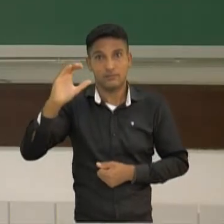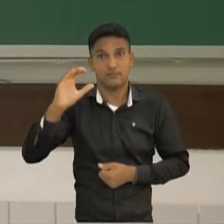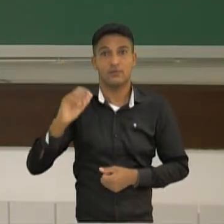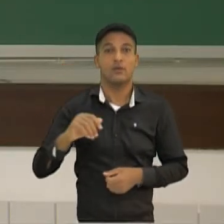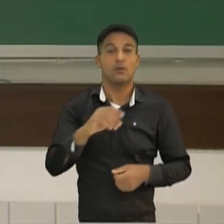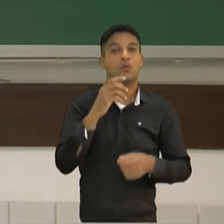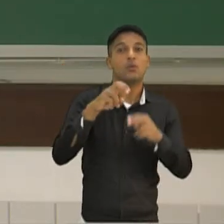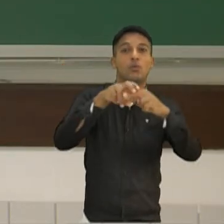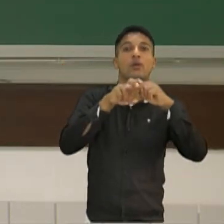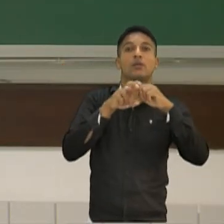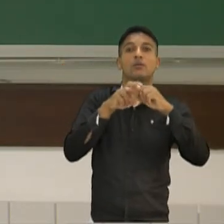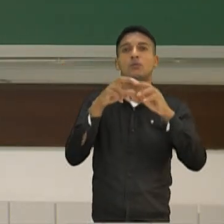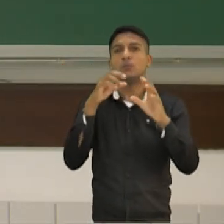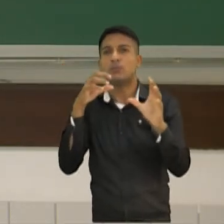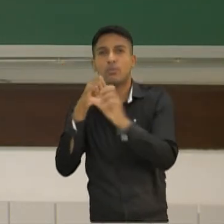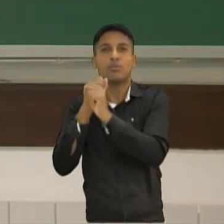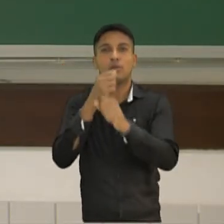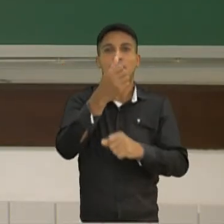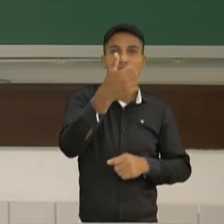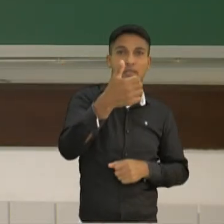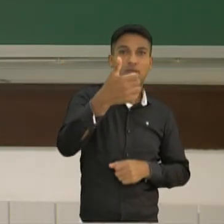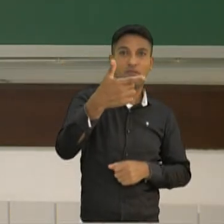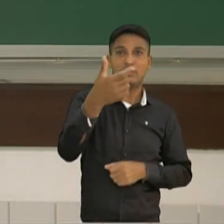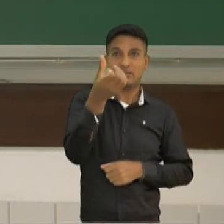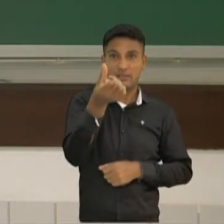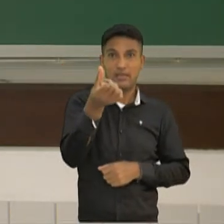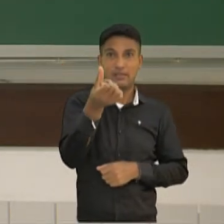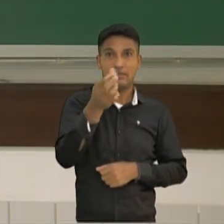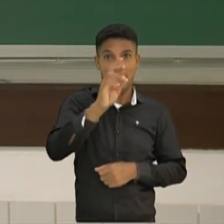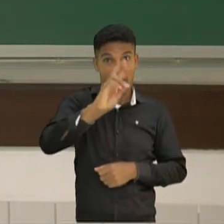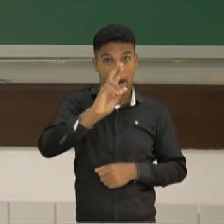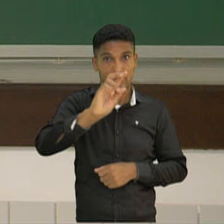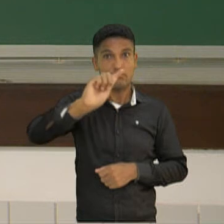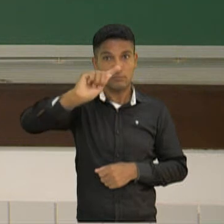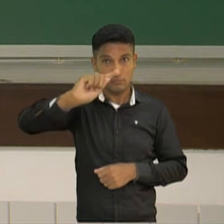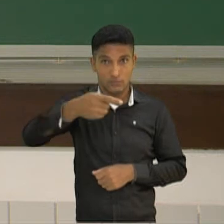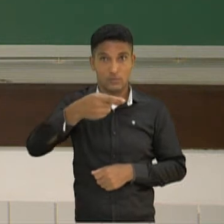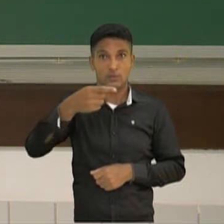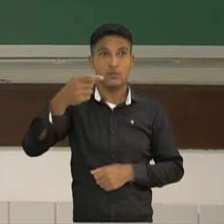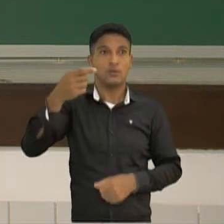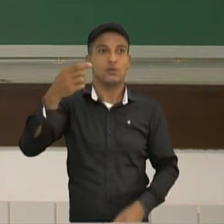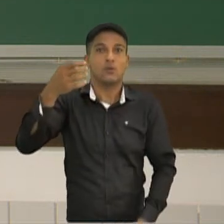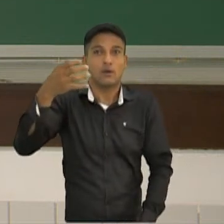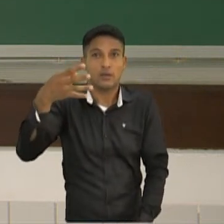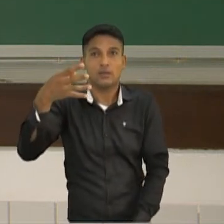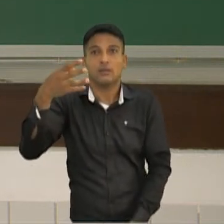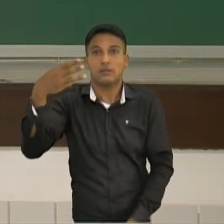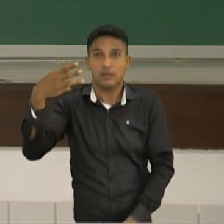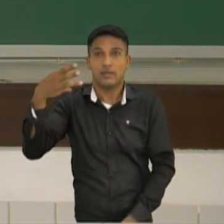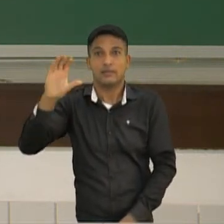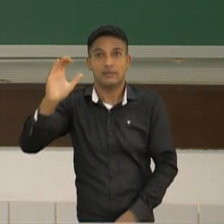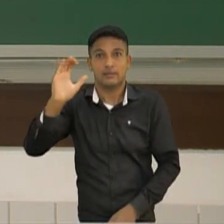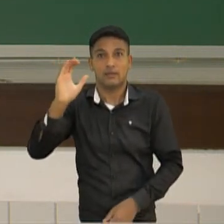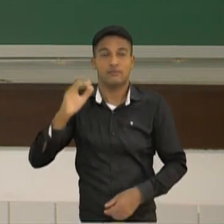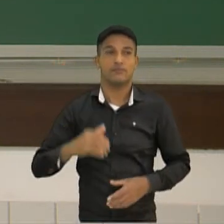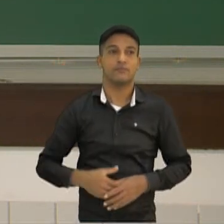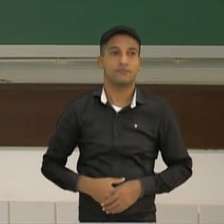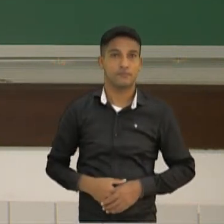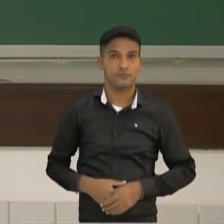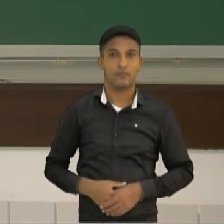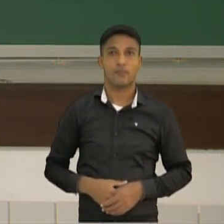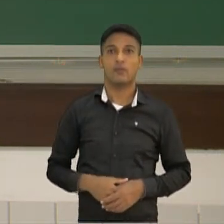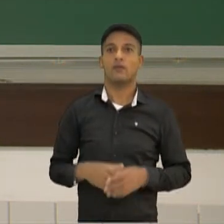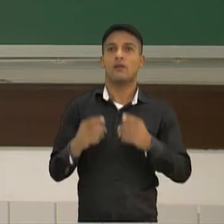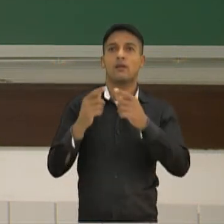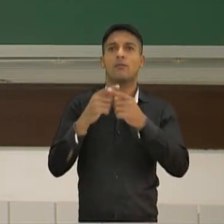126,43. Mas o valor na caixinha precisaria ser completada, concordam comigo? Eu estou afirmando isso, porque deu 885. Se